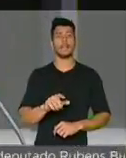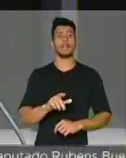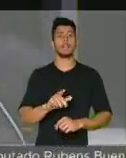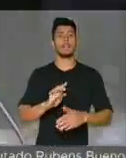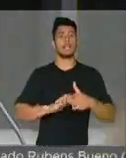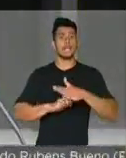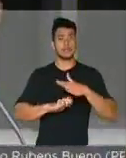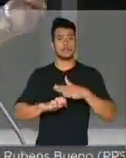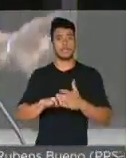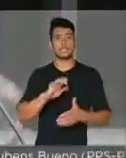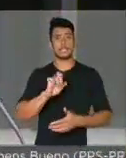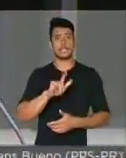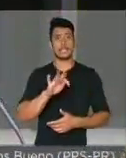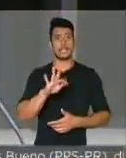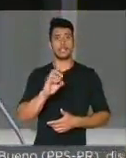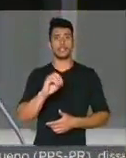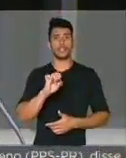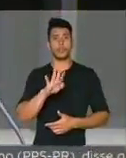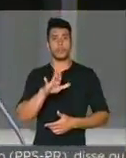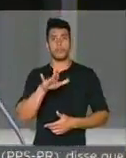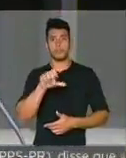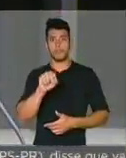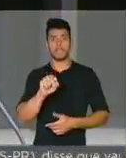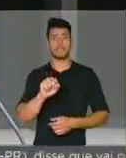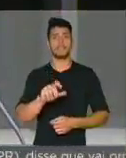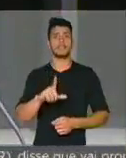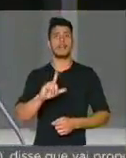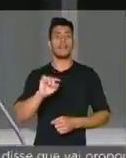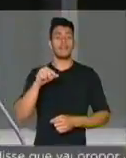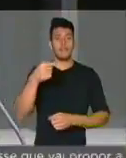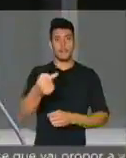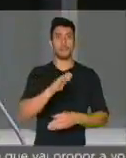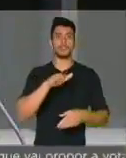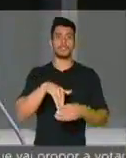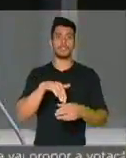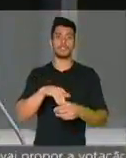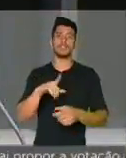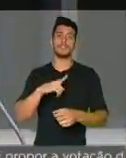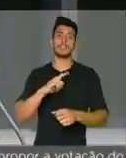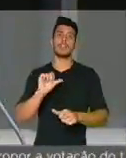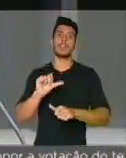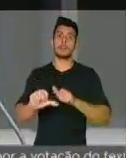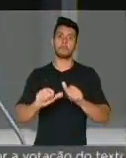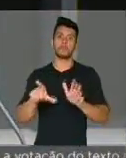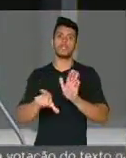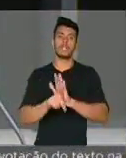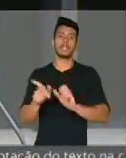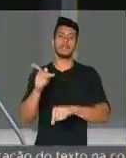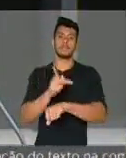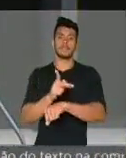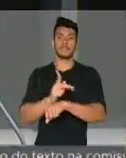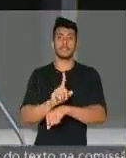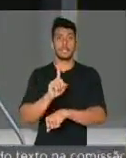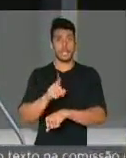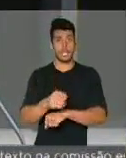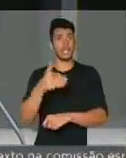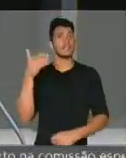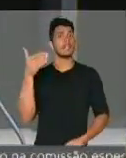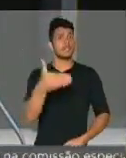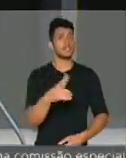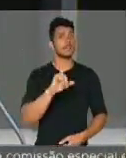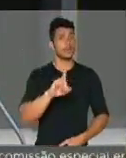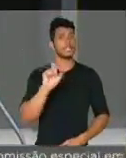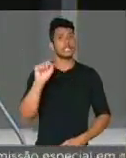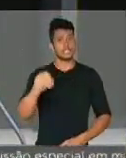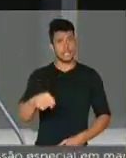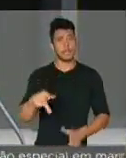da Previdência para depois das eleições. A intervenção é de cunho político, politiqueiro, e